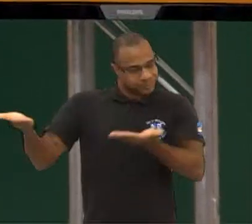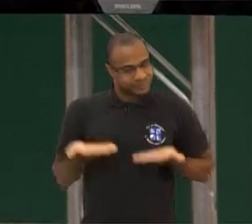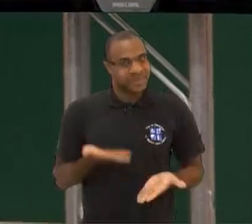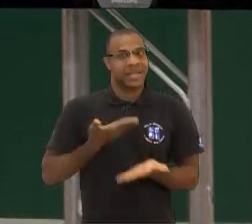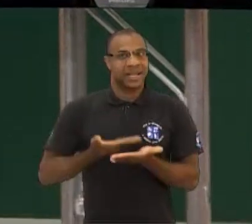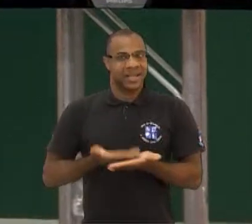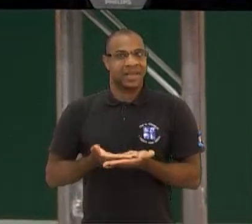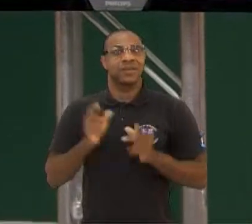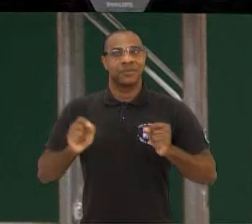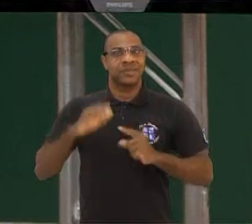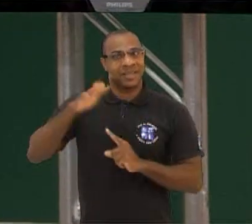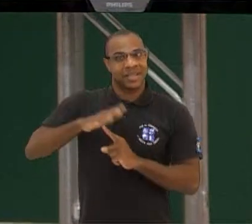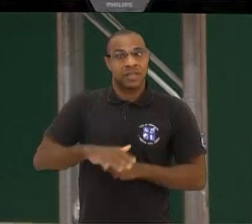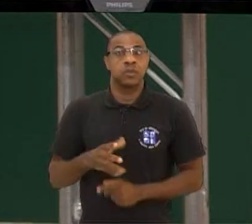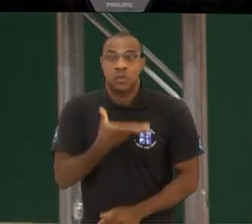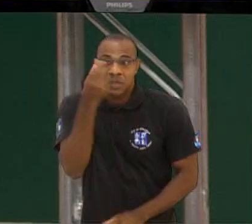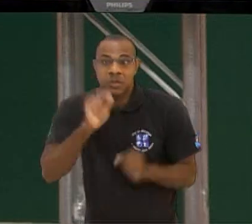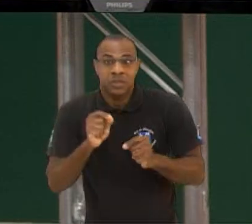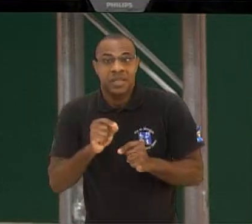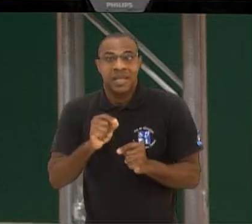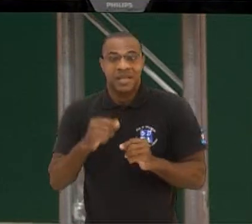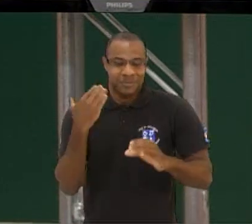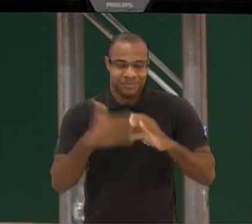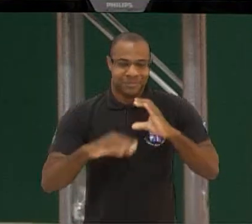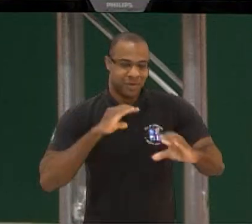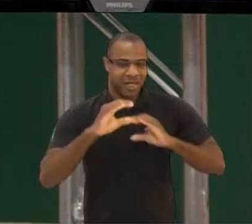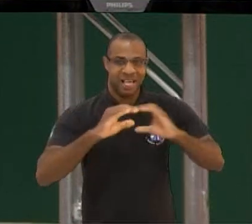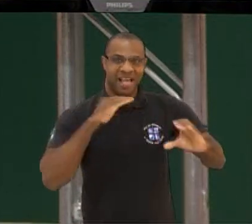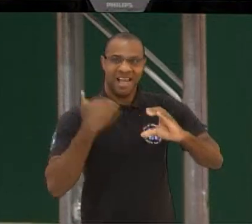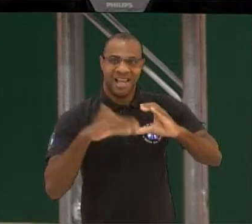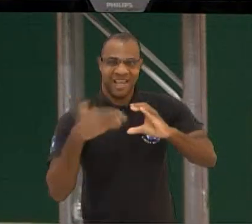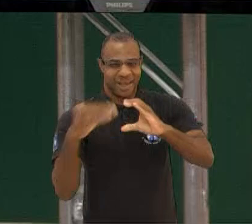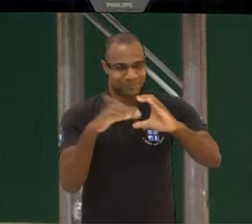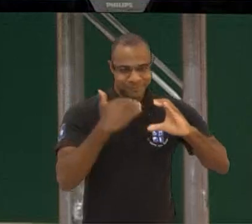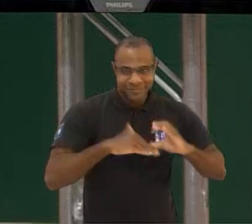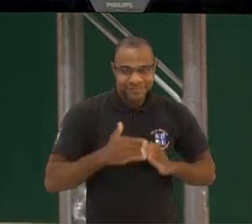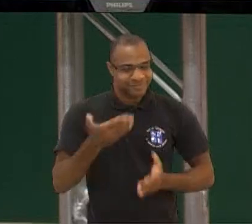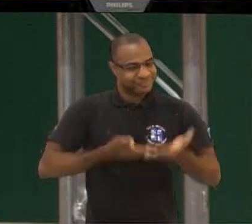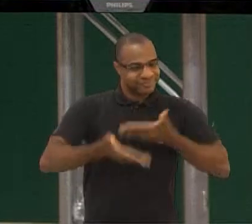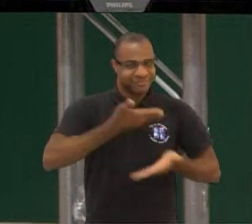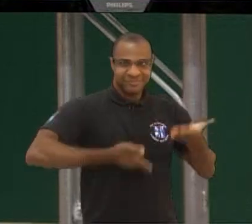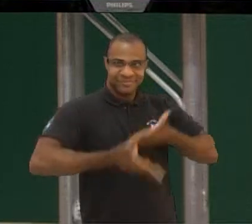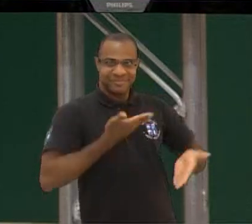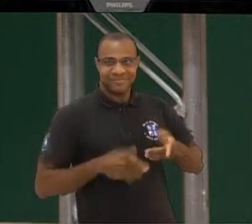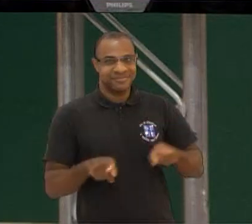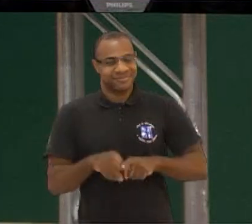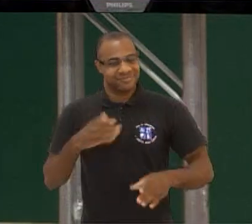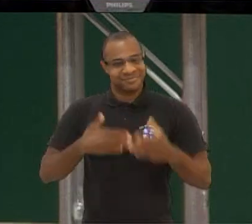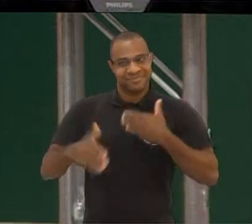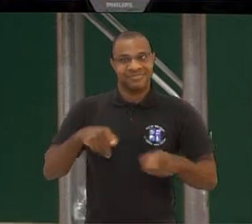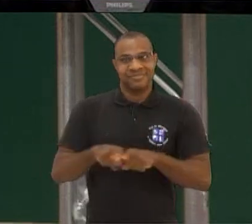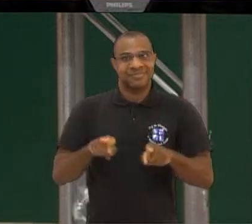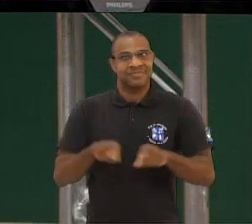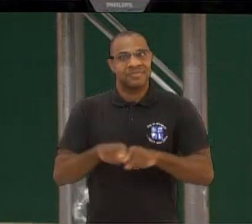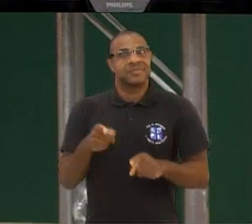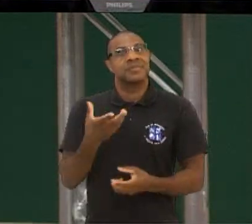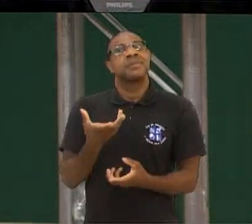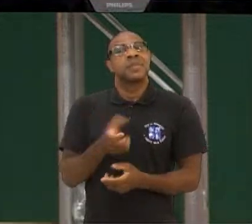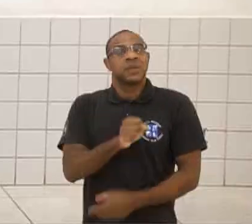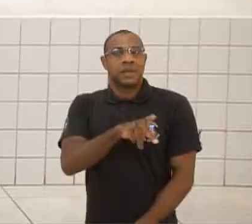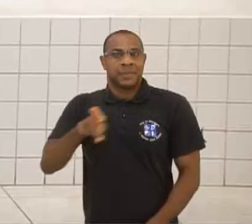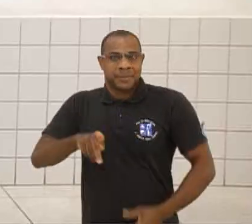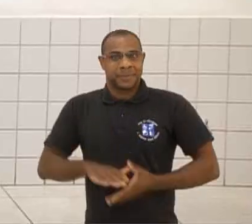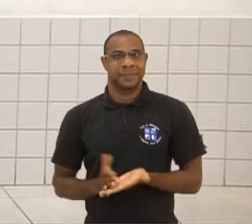mais uma aula. E não esqueçam de mandar suas dúvidas, suas perguntas e interagir conosco, tanto pelo chat quanto pelo aplicativo,